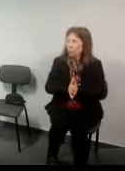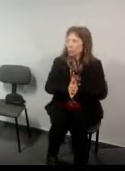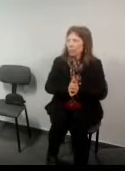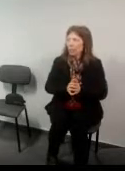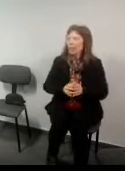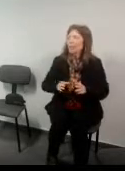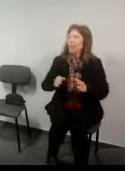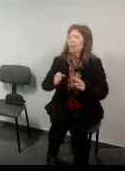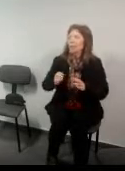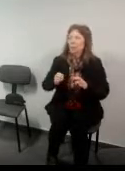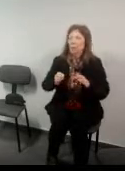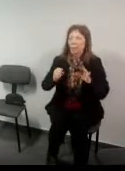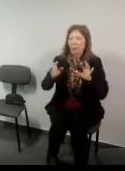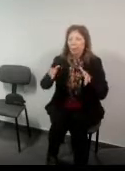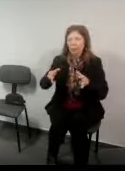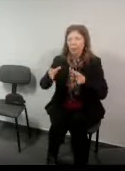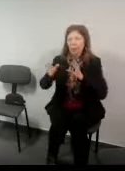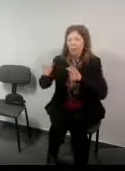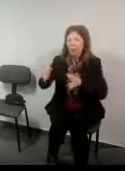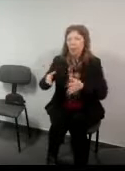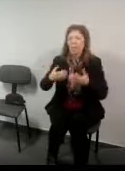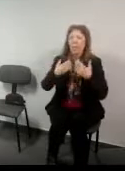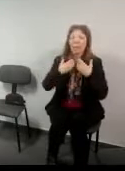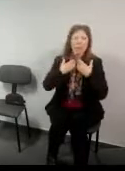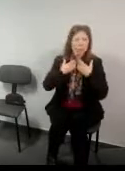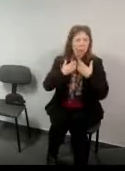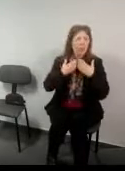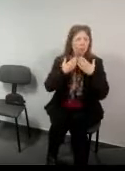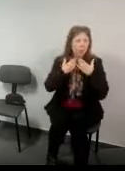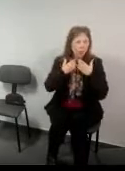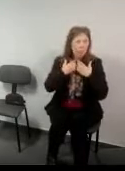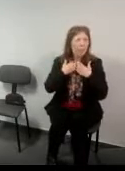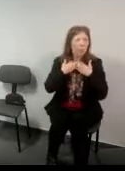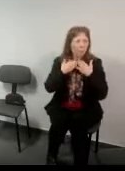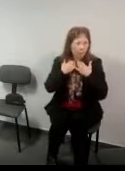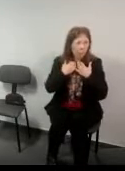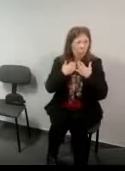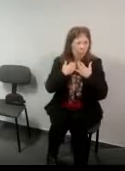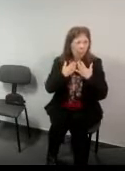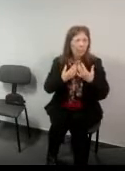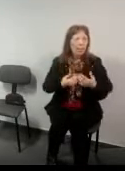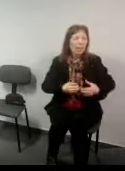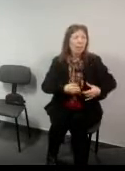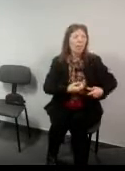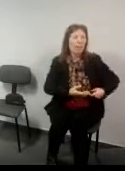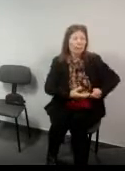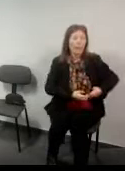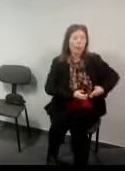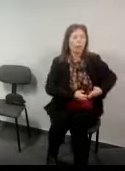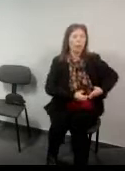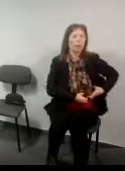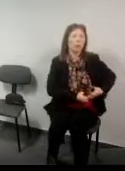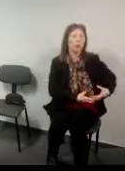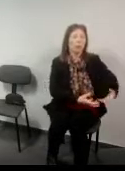magnetizador, né, vai tratar esse caso, e ele também estiver com o seu laríngeo bem harmonizado, e ele